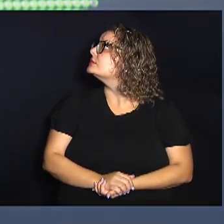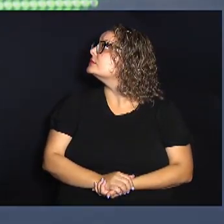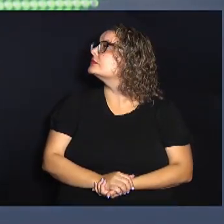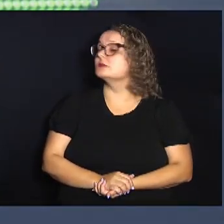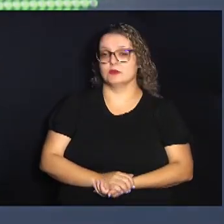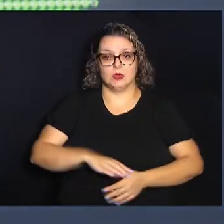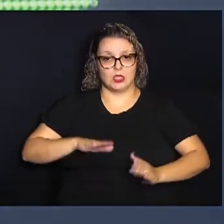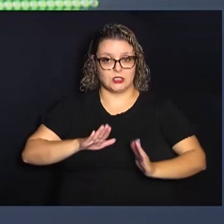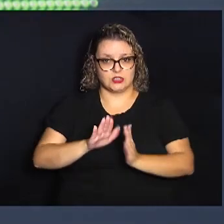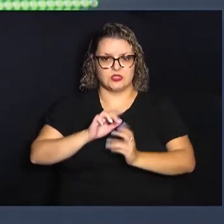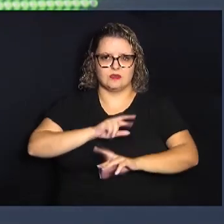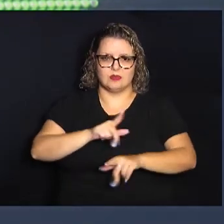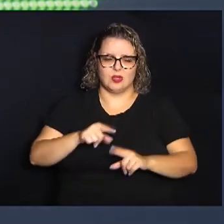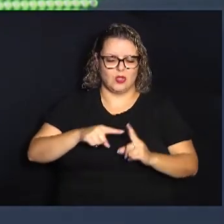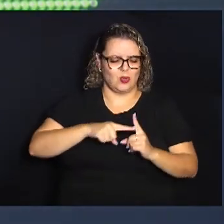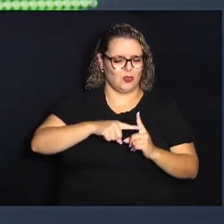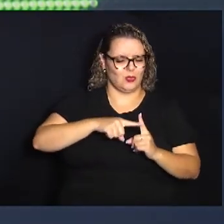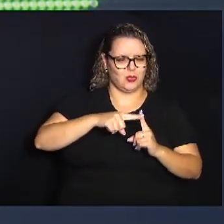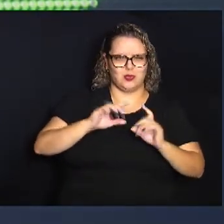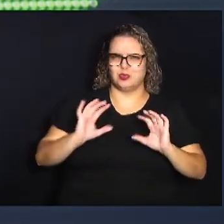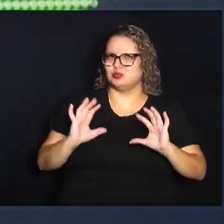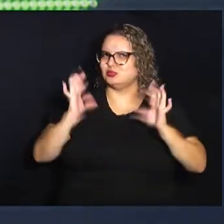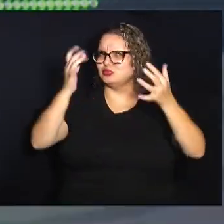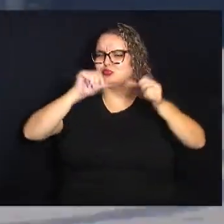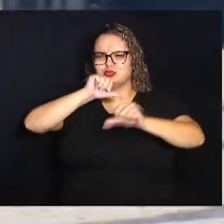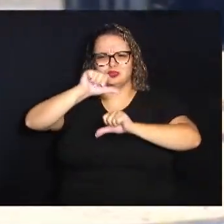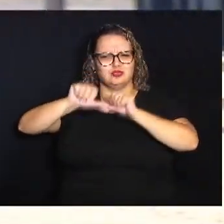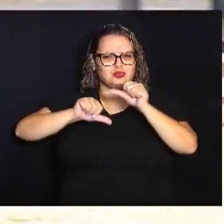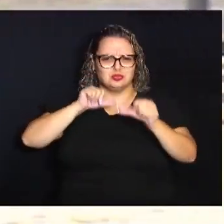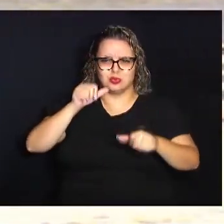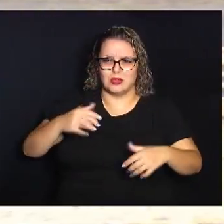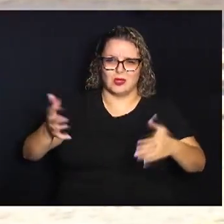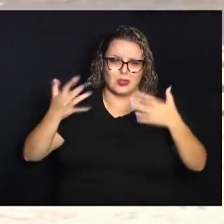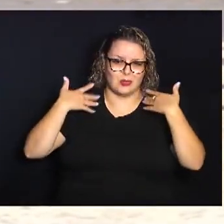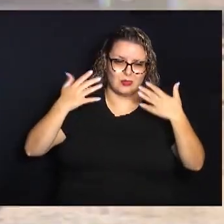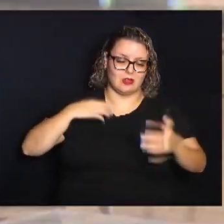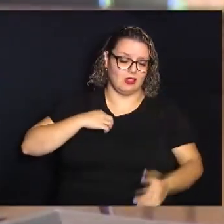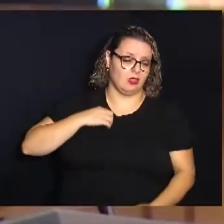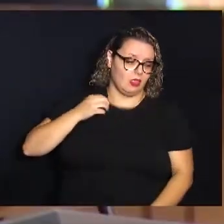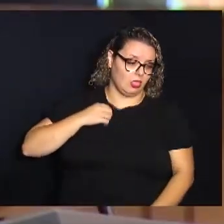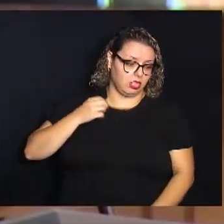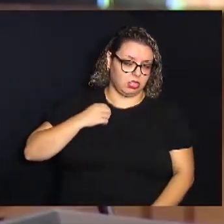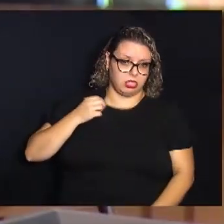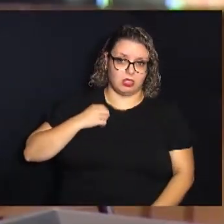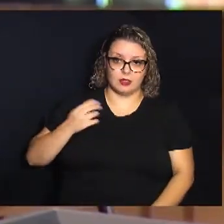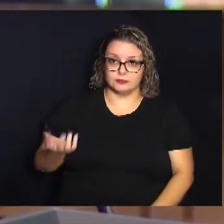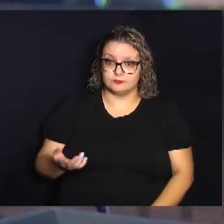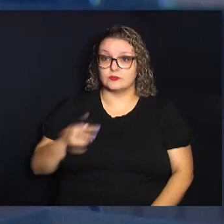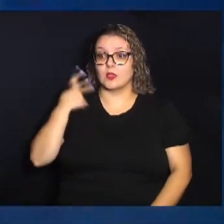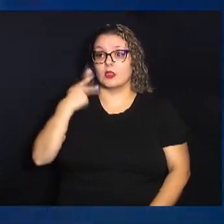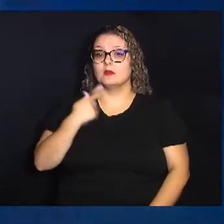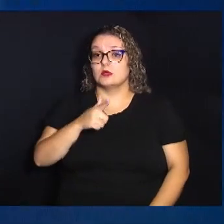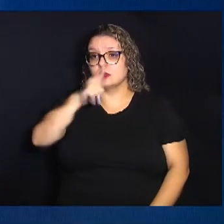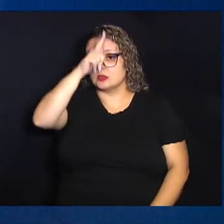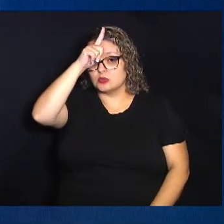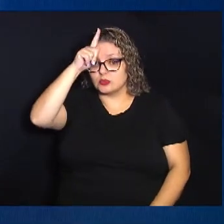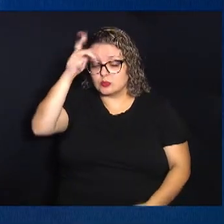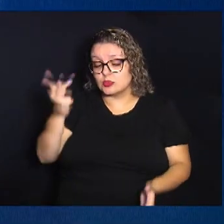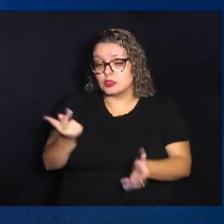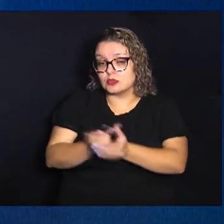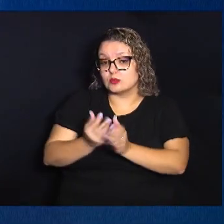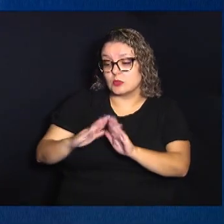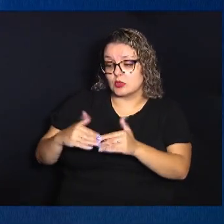Diante das inúmeras alterações climáticas, altas temperaturas e recordes de calor, o vereador Gustavo Peta protocolou o